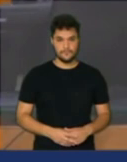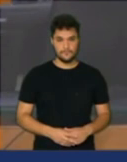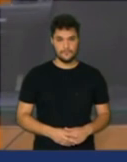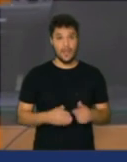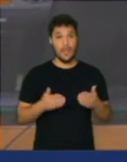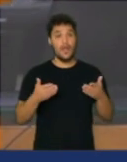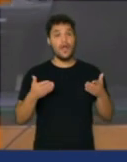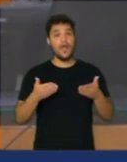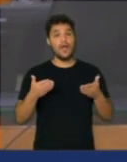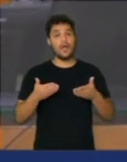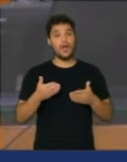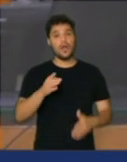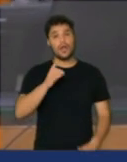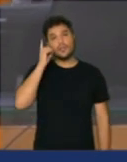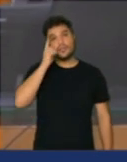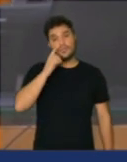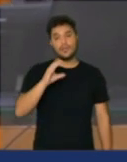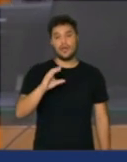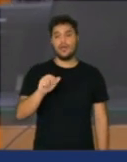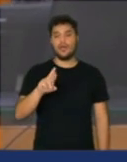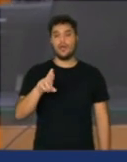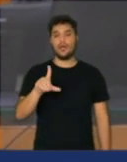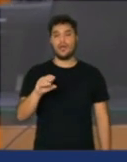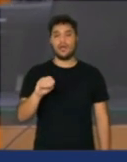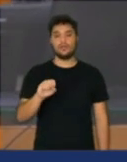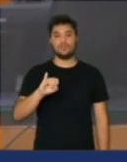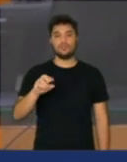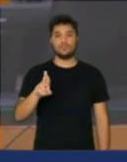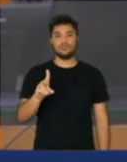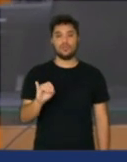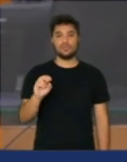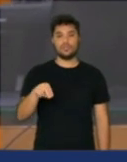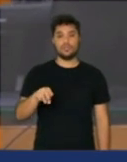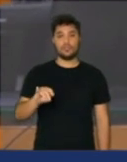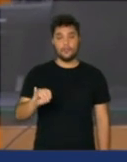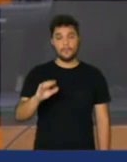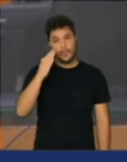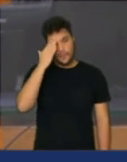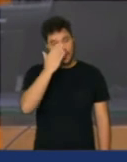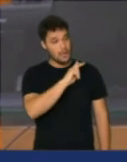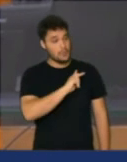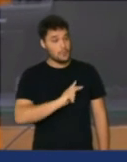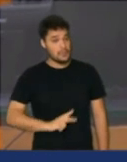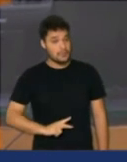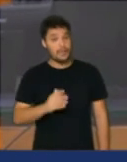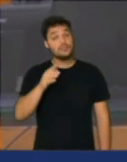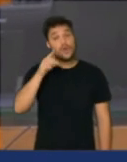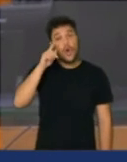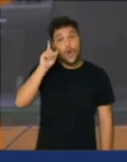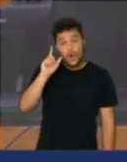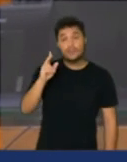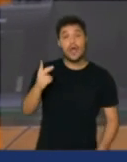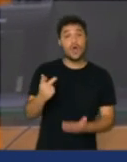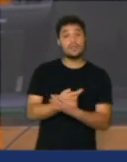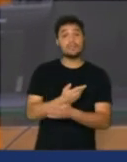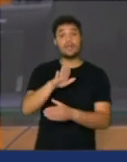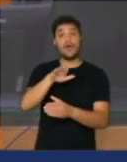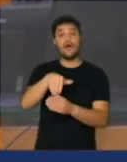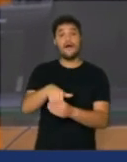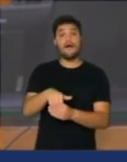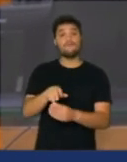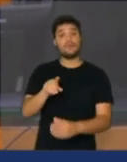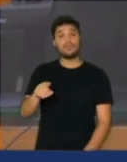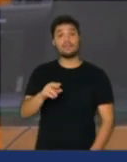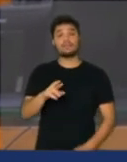Com a palavra, deputado Carlos Jordi. Obrigado, senhor presidente. Bom, ontem ocorreu a votação